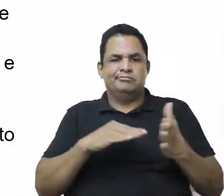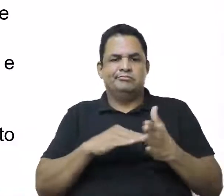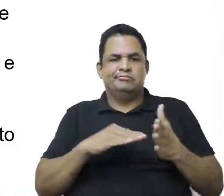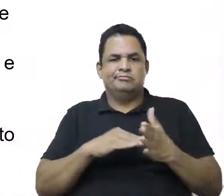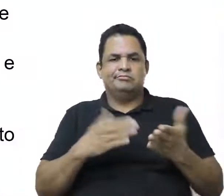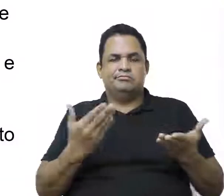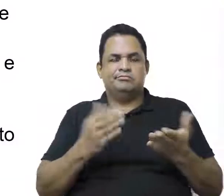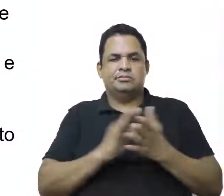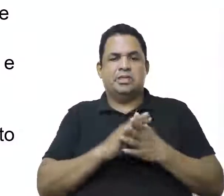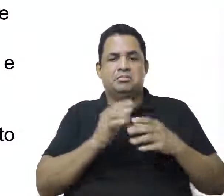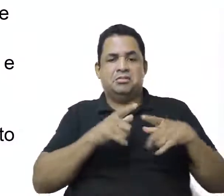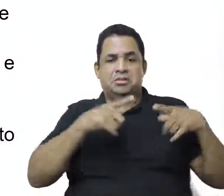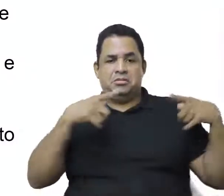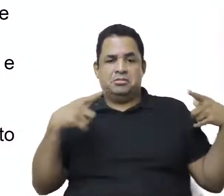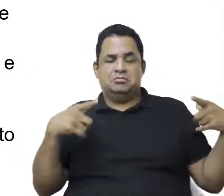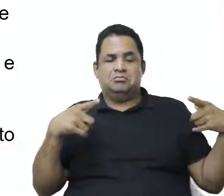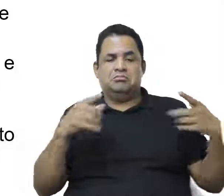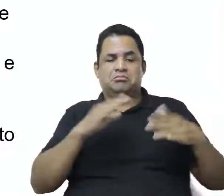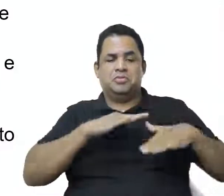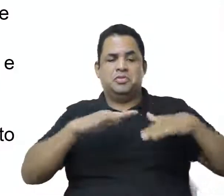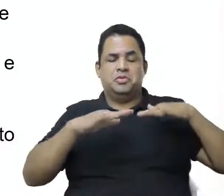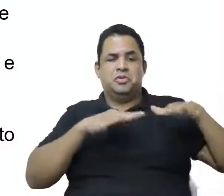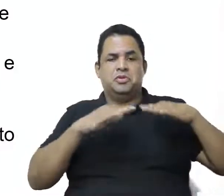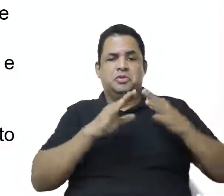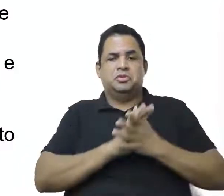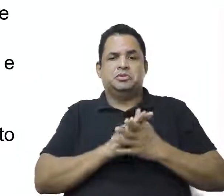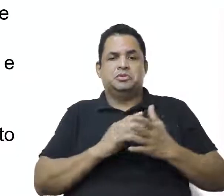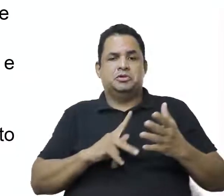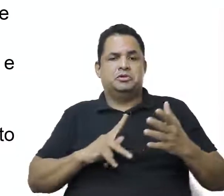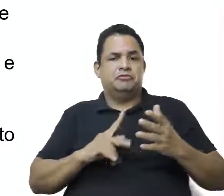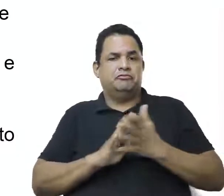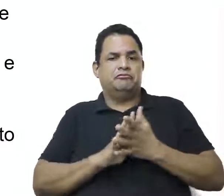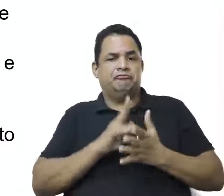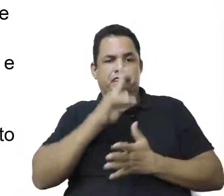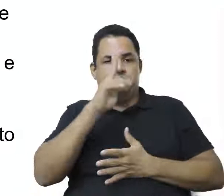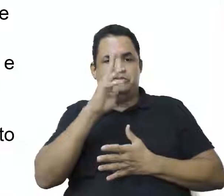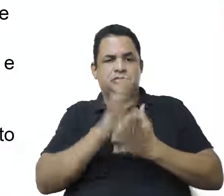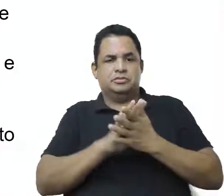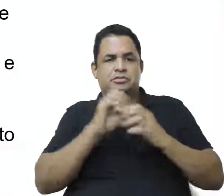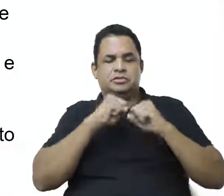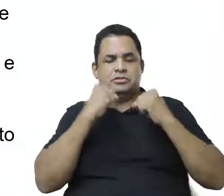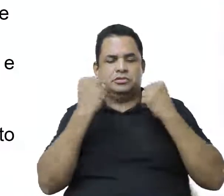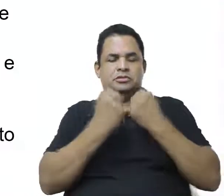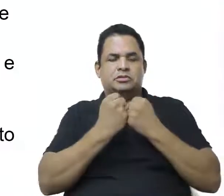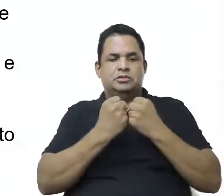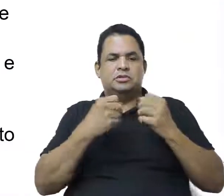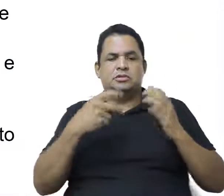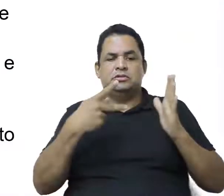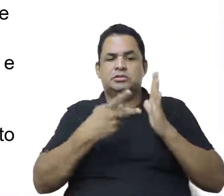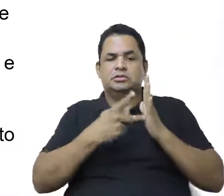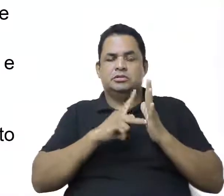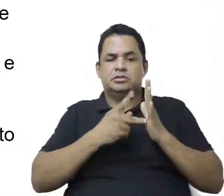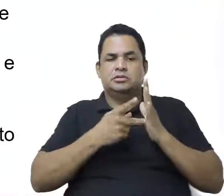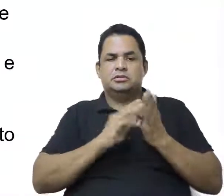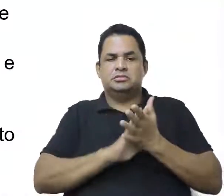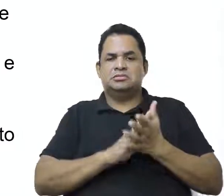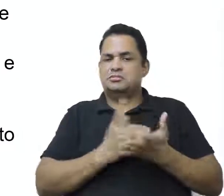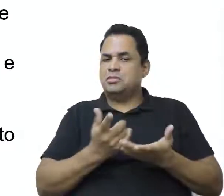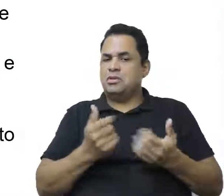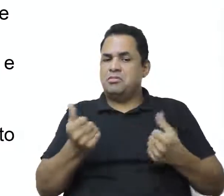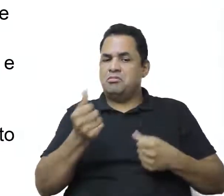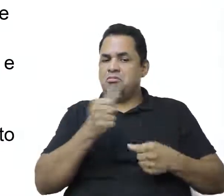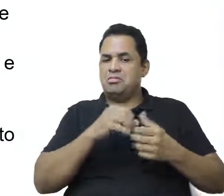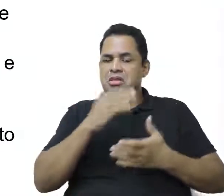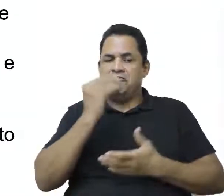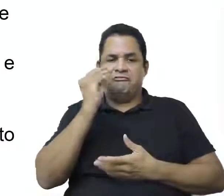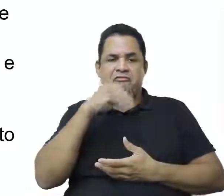logísticos não, ampliou. E fortalecimento das associações sindicais, pelo contrário, elas se tornaram mais frágeis.